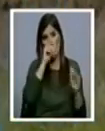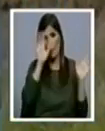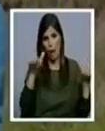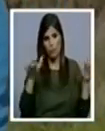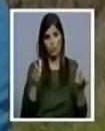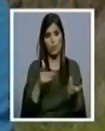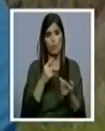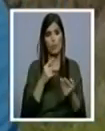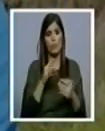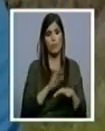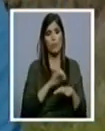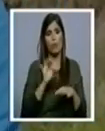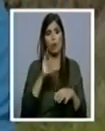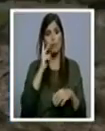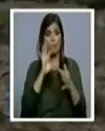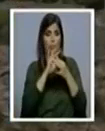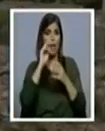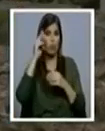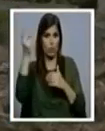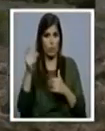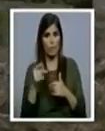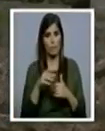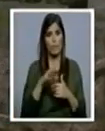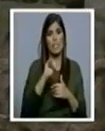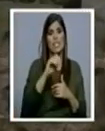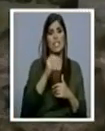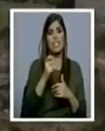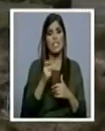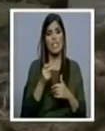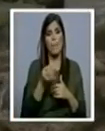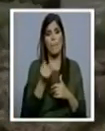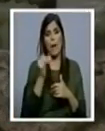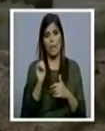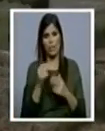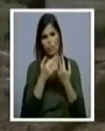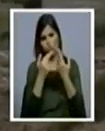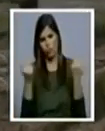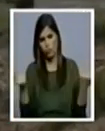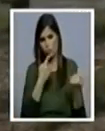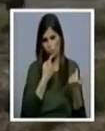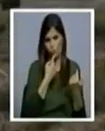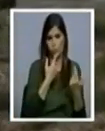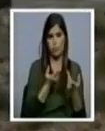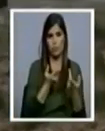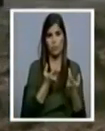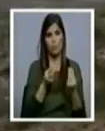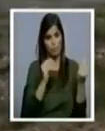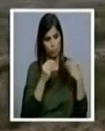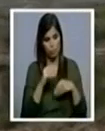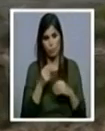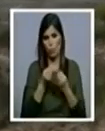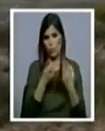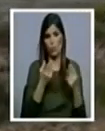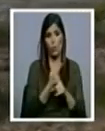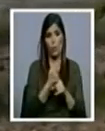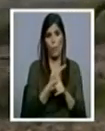questões mais ligadas ao turismo. Os sapais são zonas de elevada biodiversidade e produtividade.